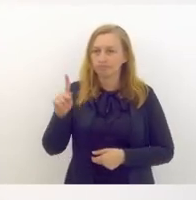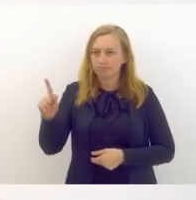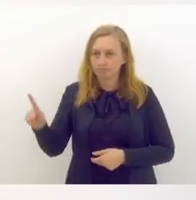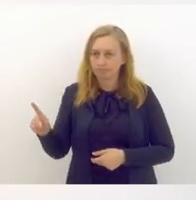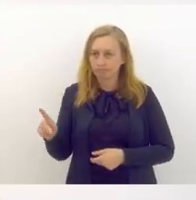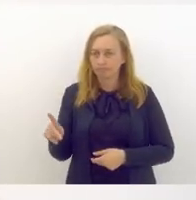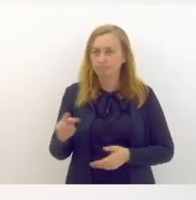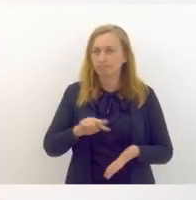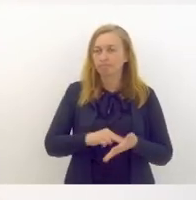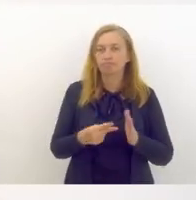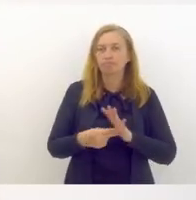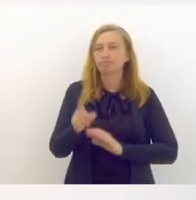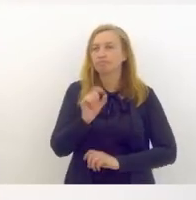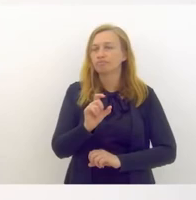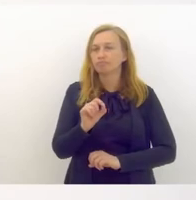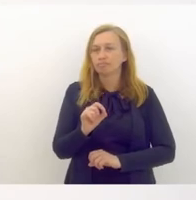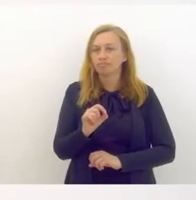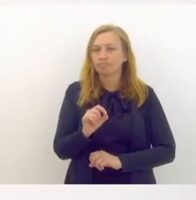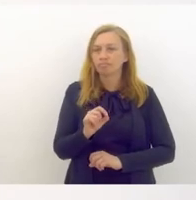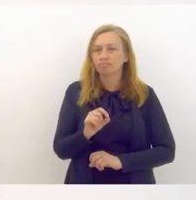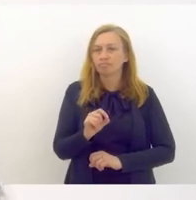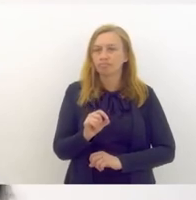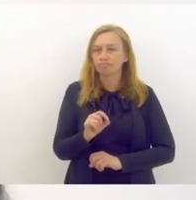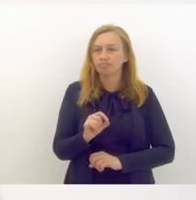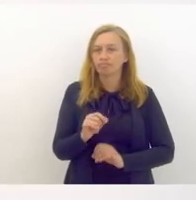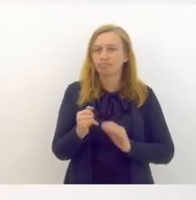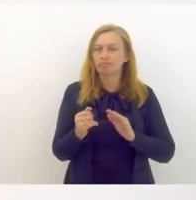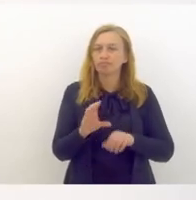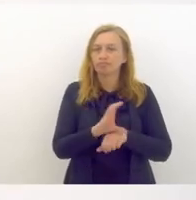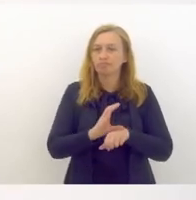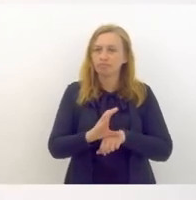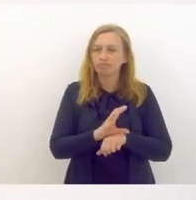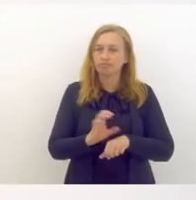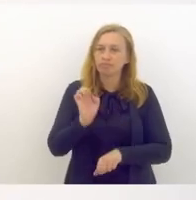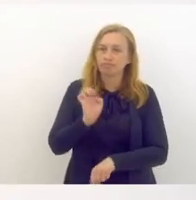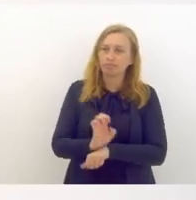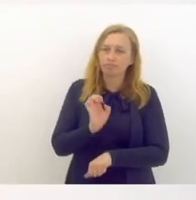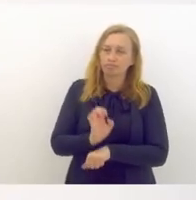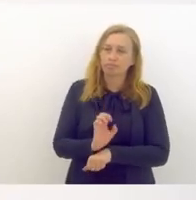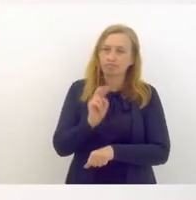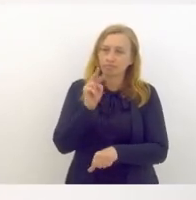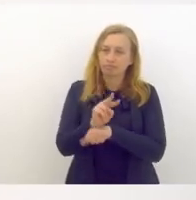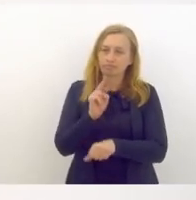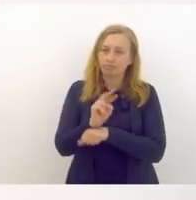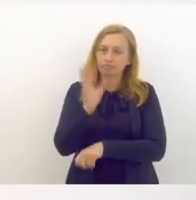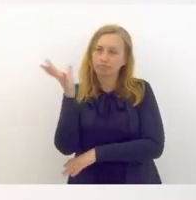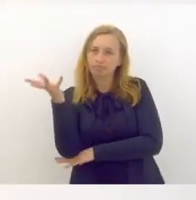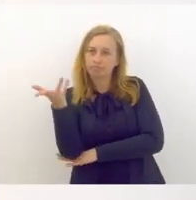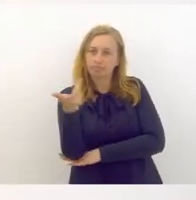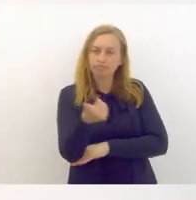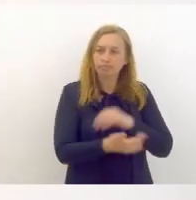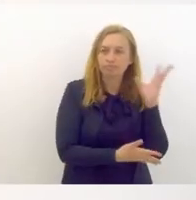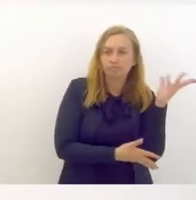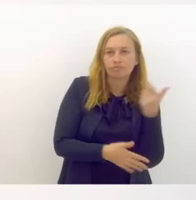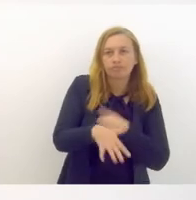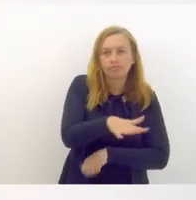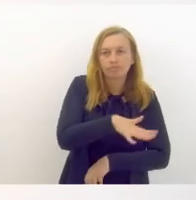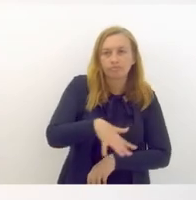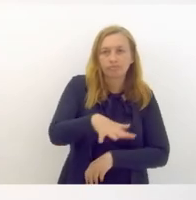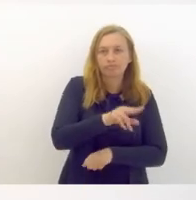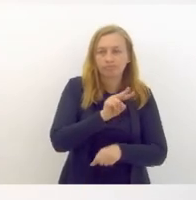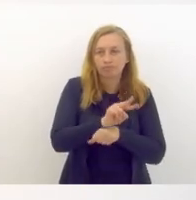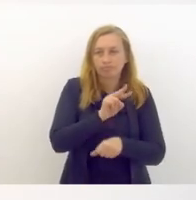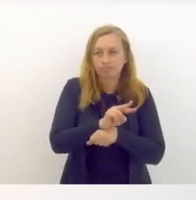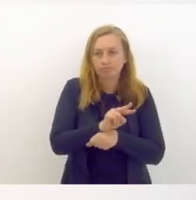Esclarecendo o que significa. A APP está prevista na Constituição Estadual, no capítulo de meio ambiente. São áreas de preservação permanente, são áreas